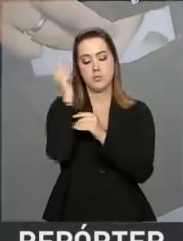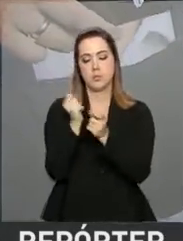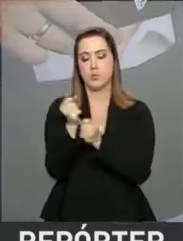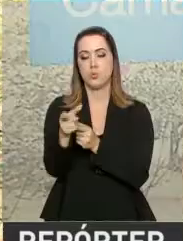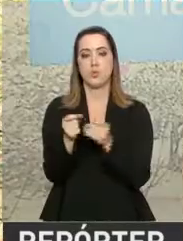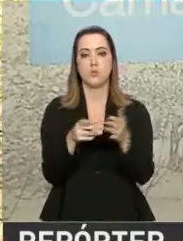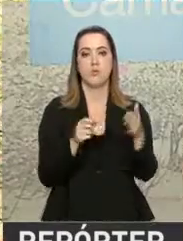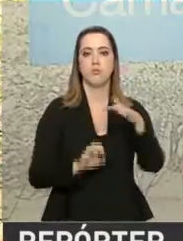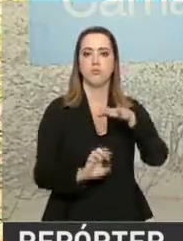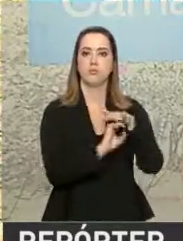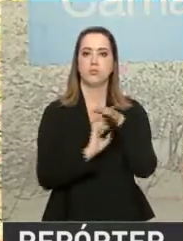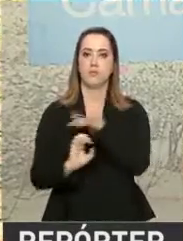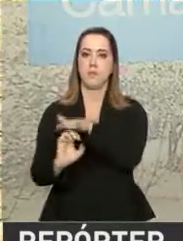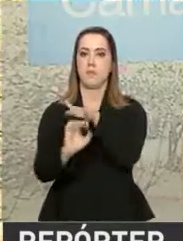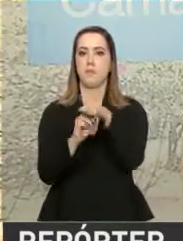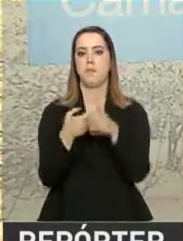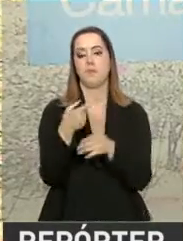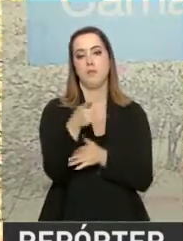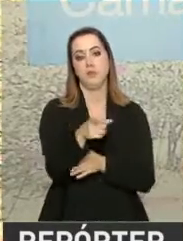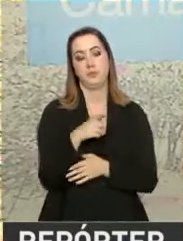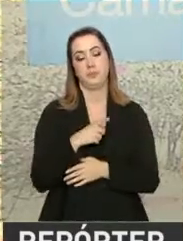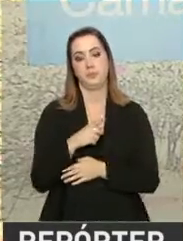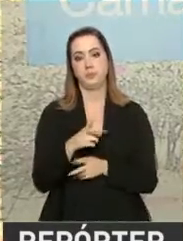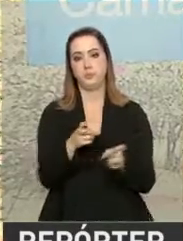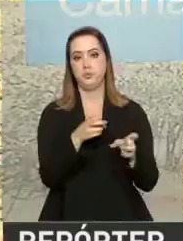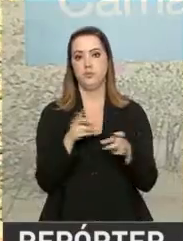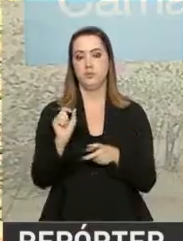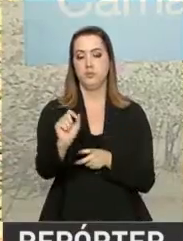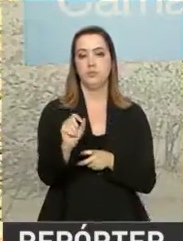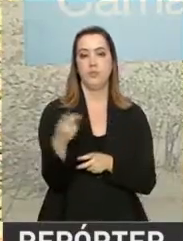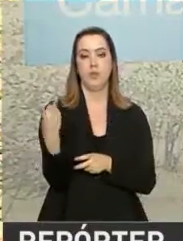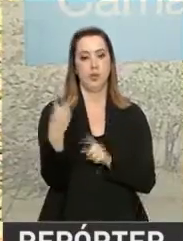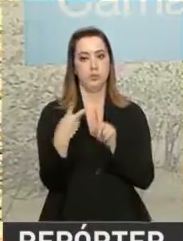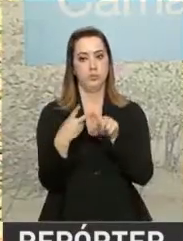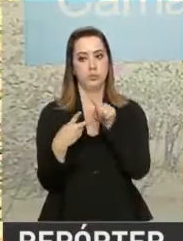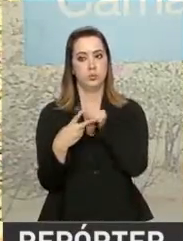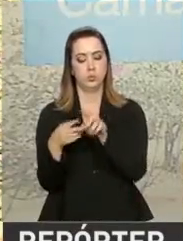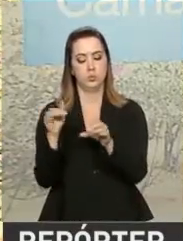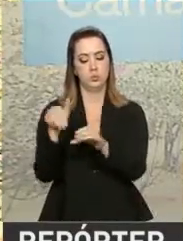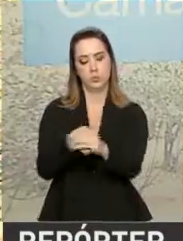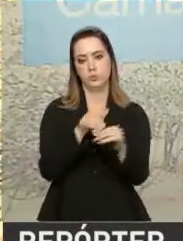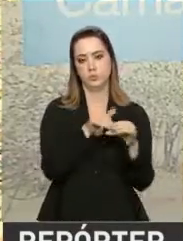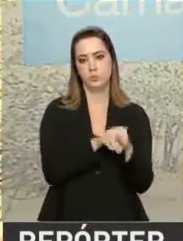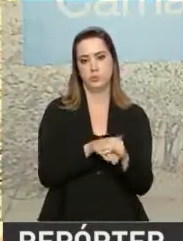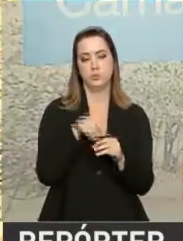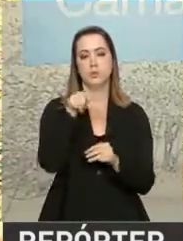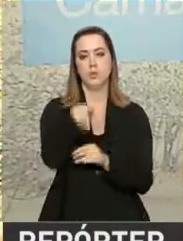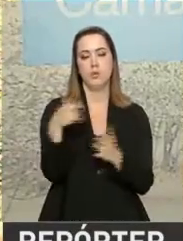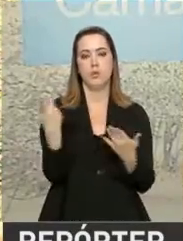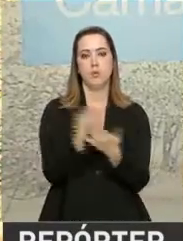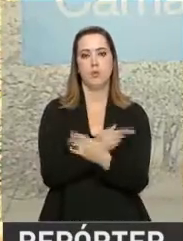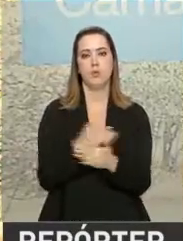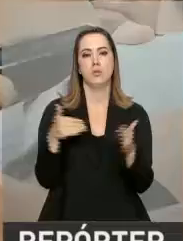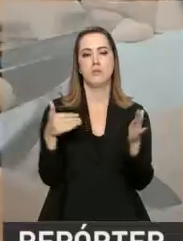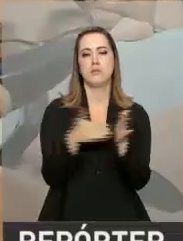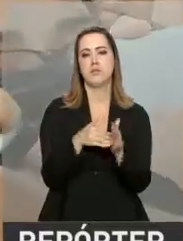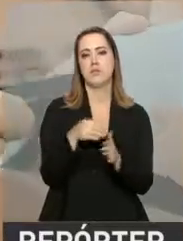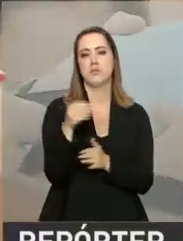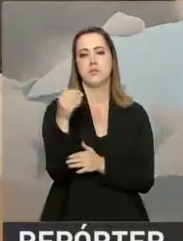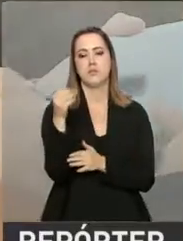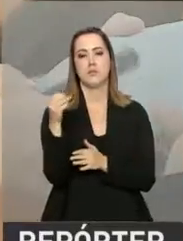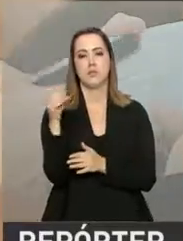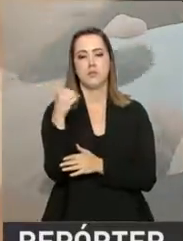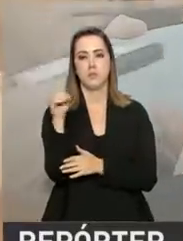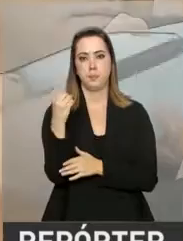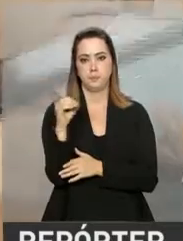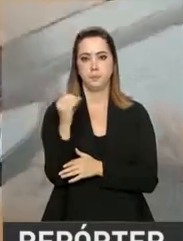empresários a estimativa é que a votação da matéria em dois turnos pelos deputados ocorra até o fim de outubro a partir de